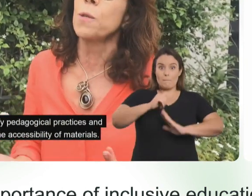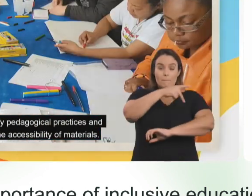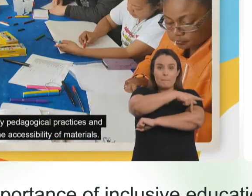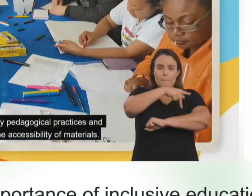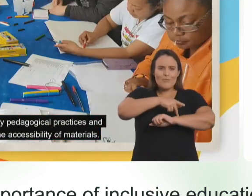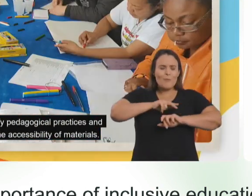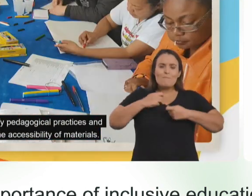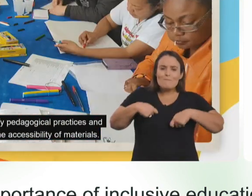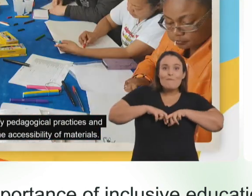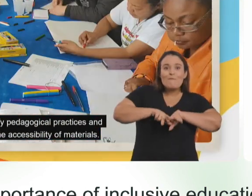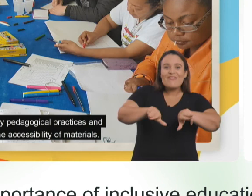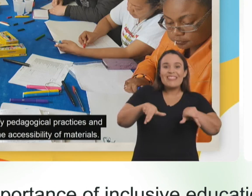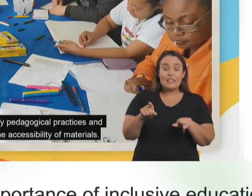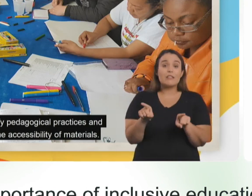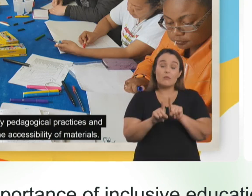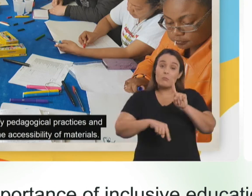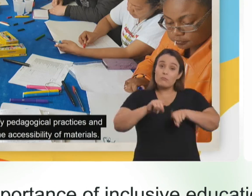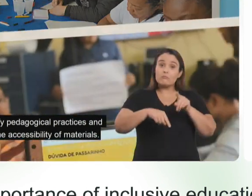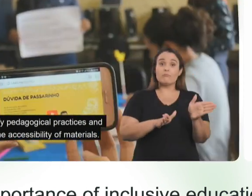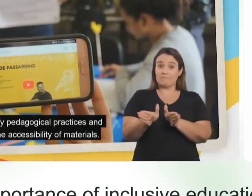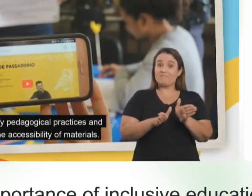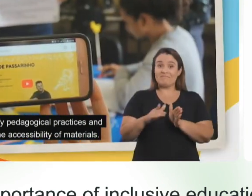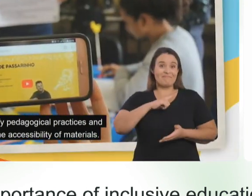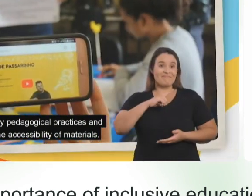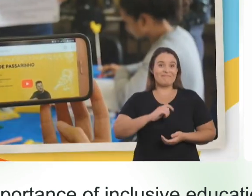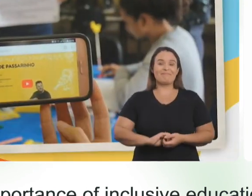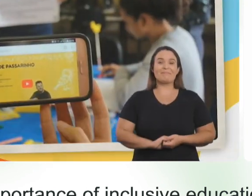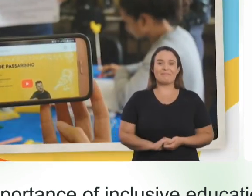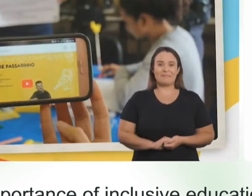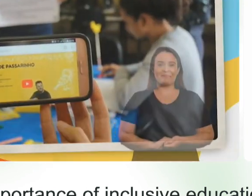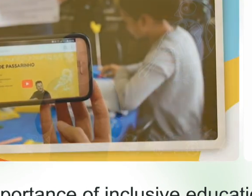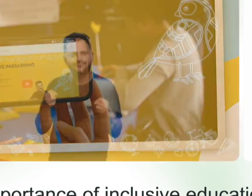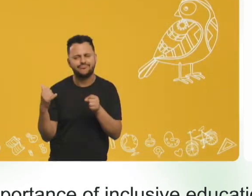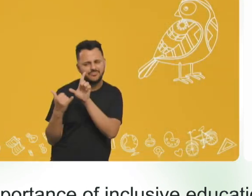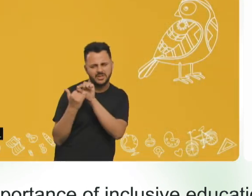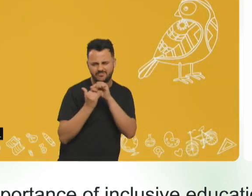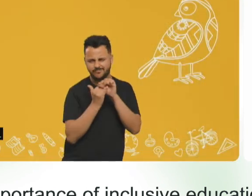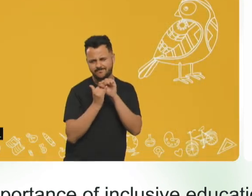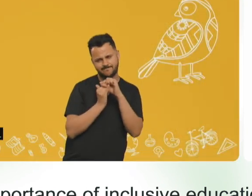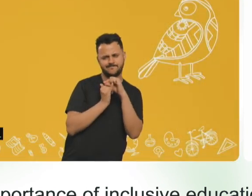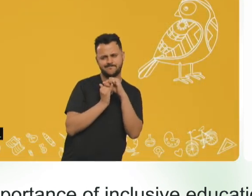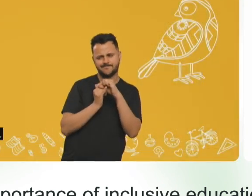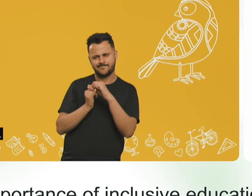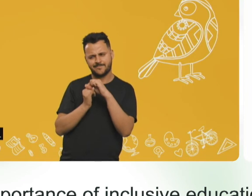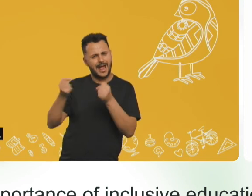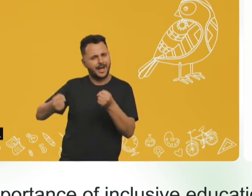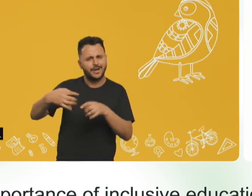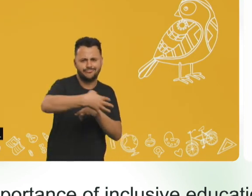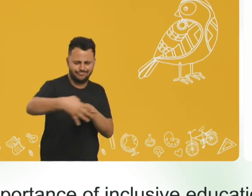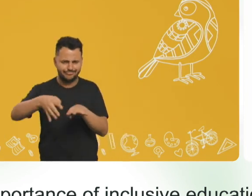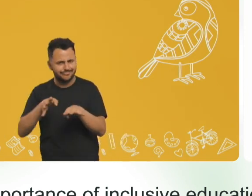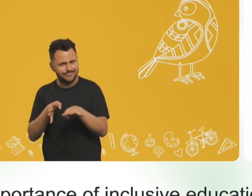diversifica as práticas pedagógicas e acessibilizamos os materiais. Bem que o passarinho queria